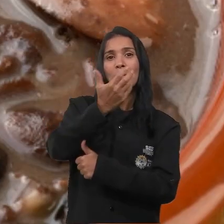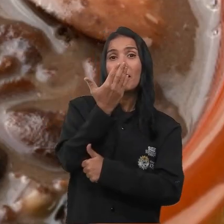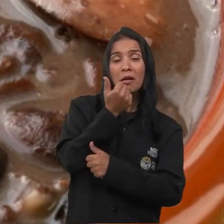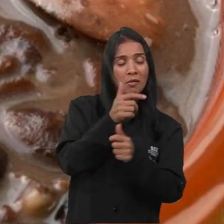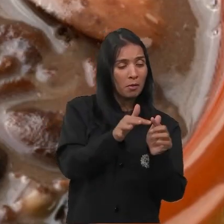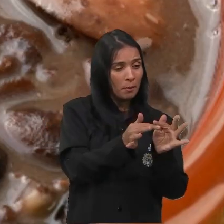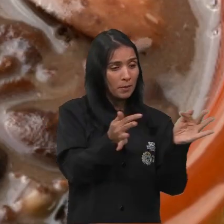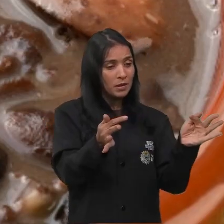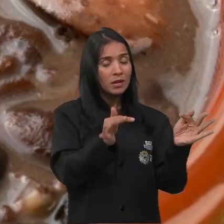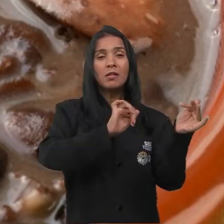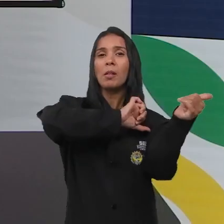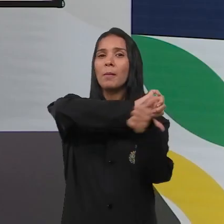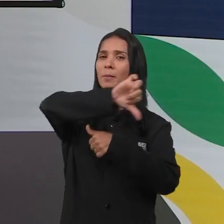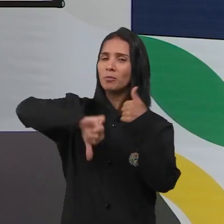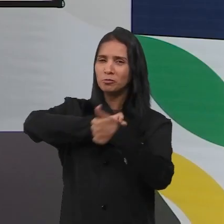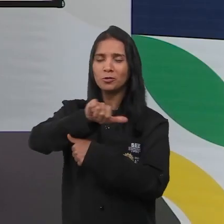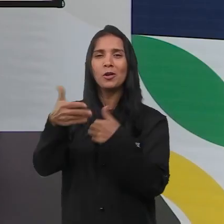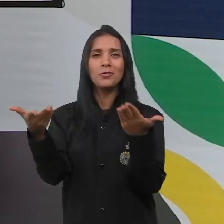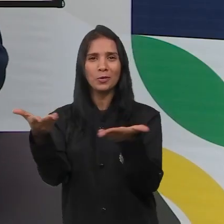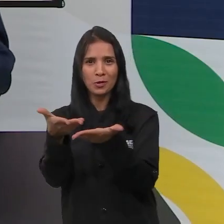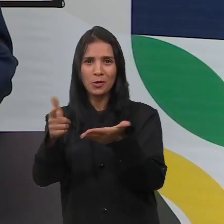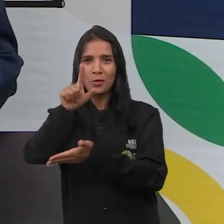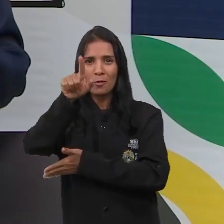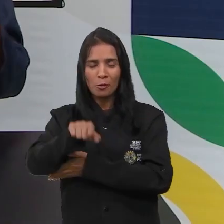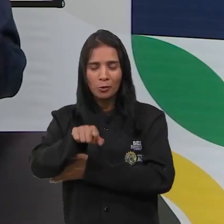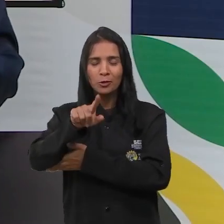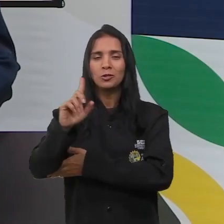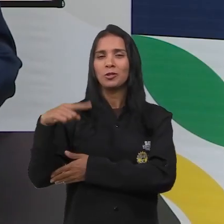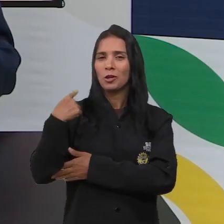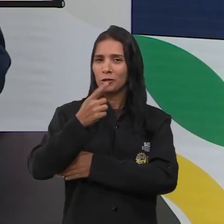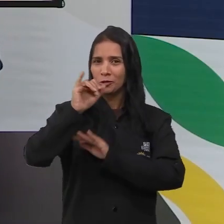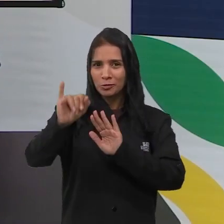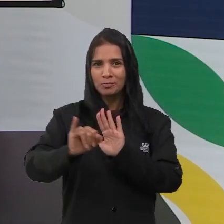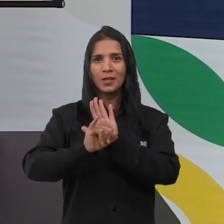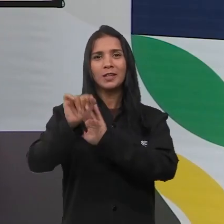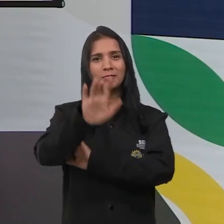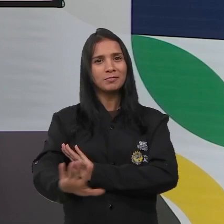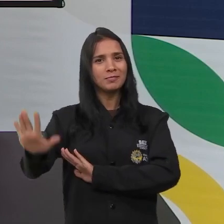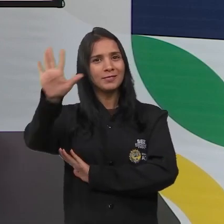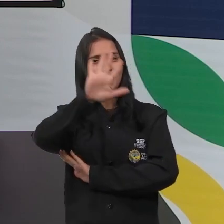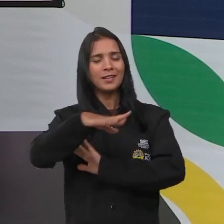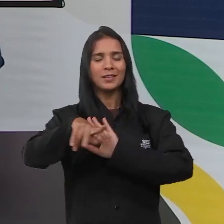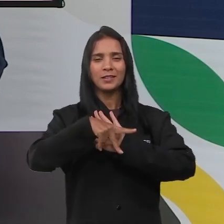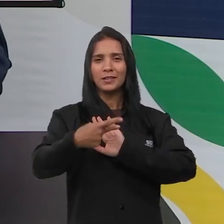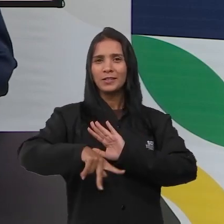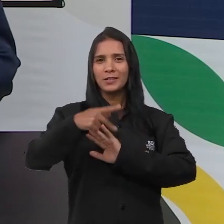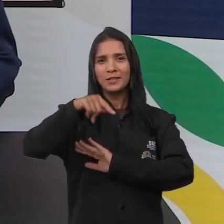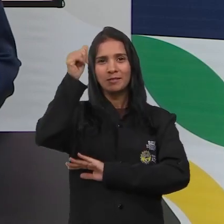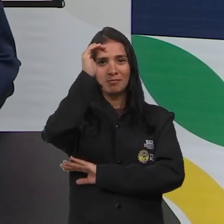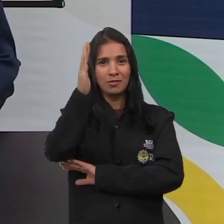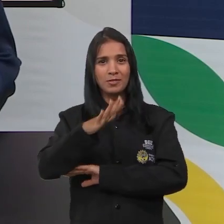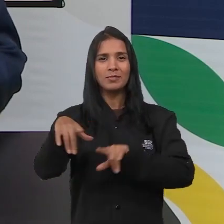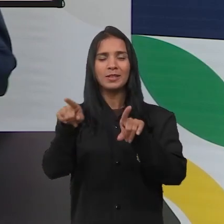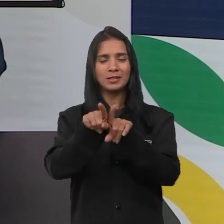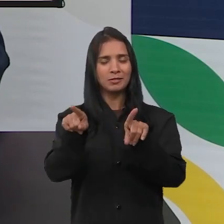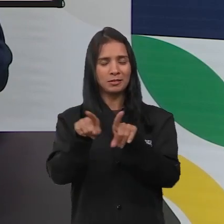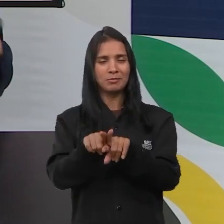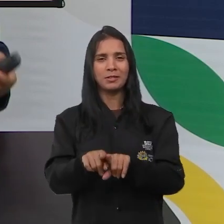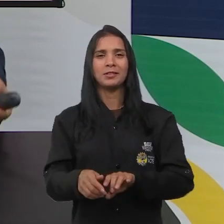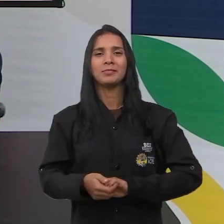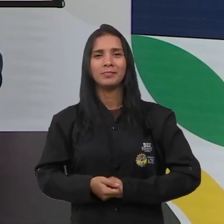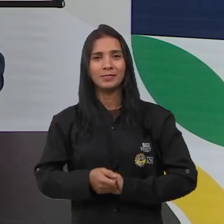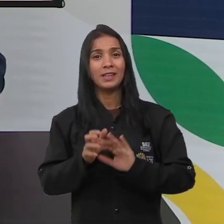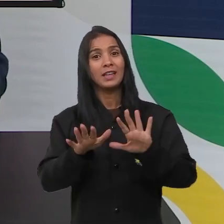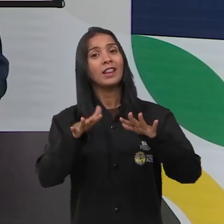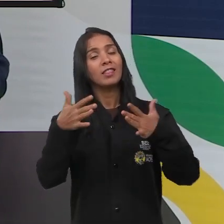que pode ser considerado aí parte da identidade nacional do brasileiro, a famosa feijoada. Então eu